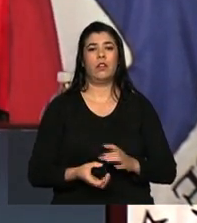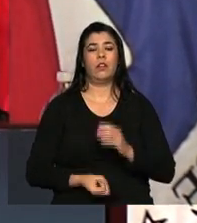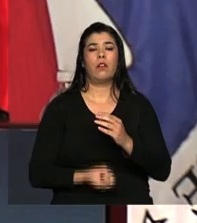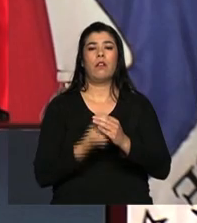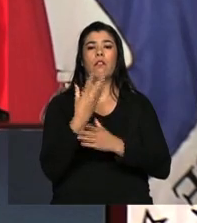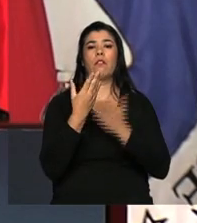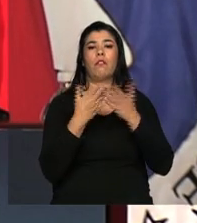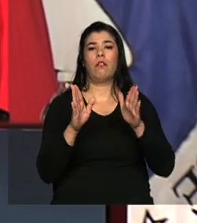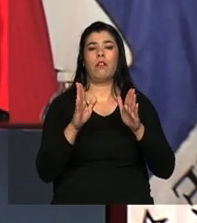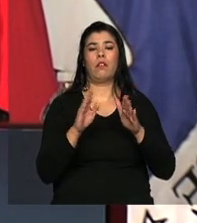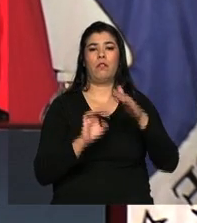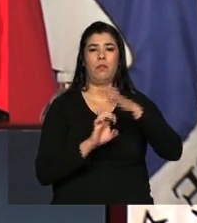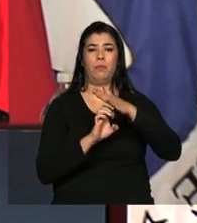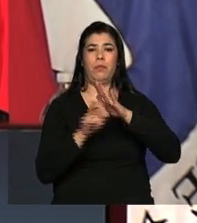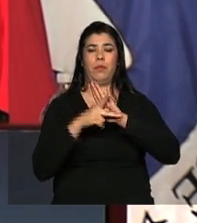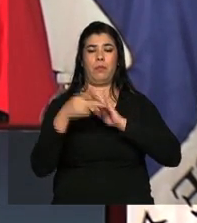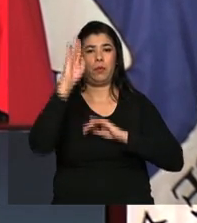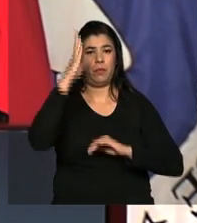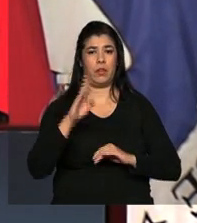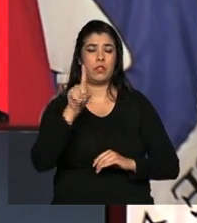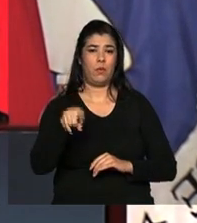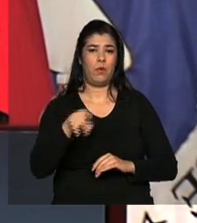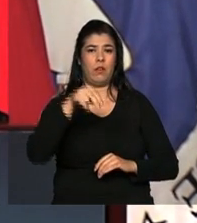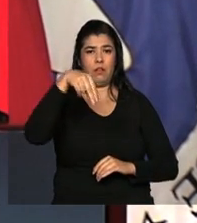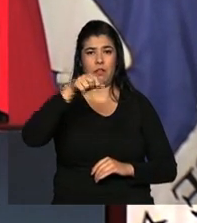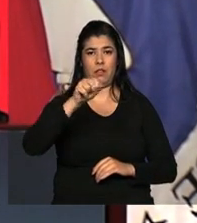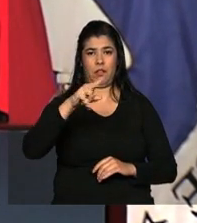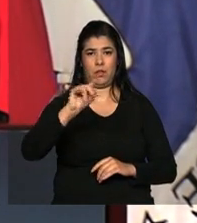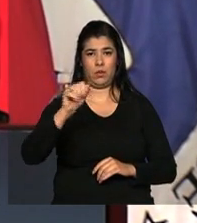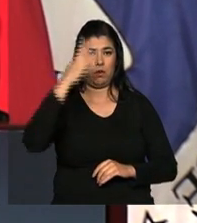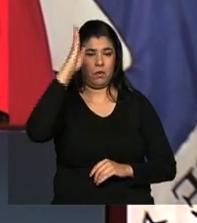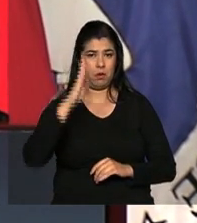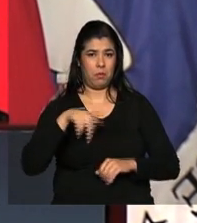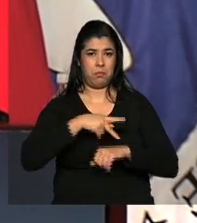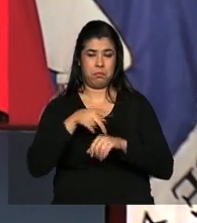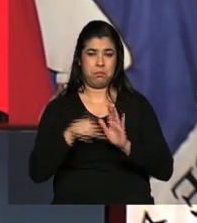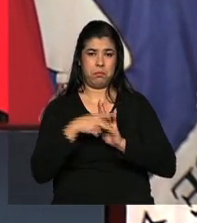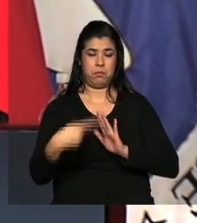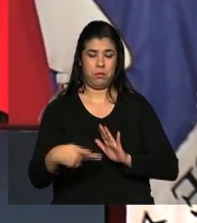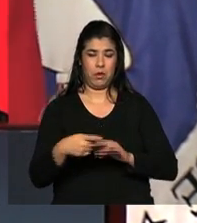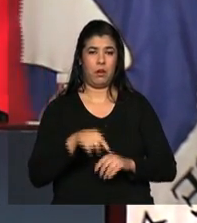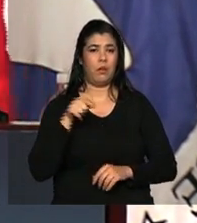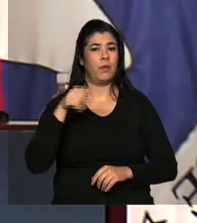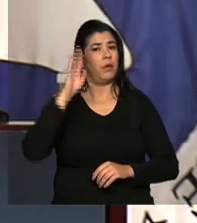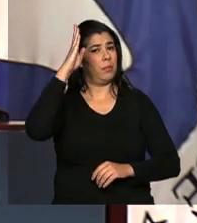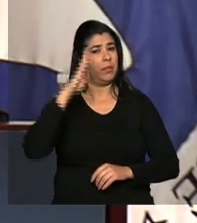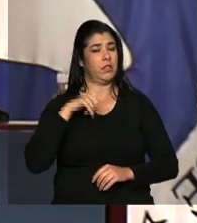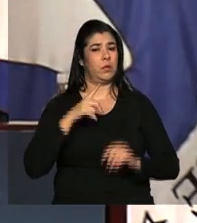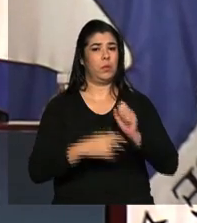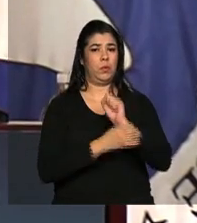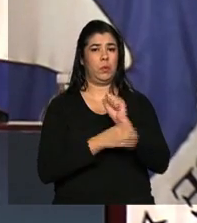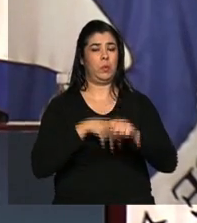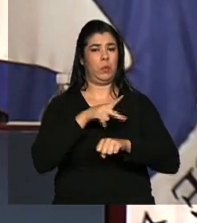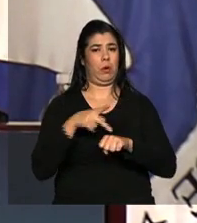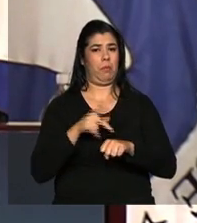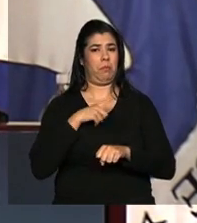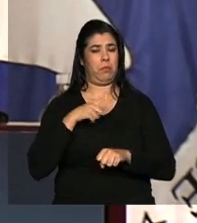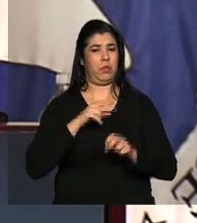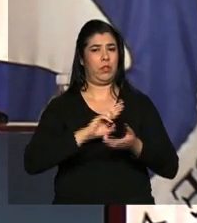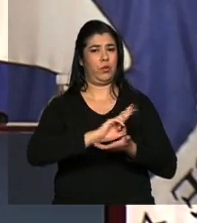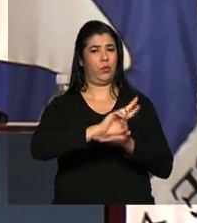Brasil. O Brasil é uma opção segura, é uma opção atraente, oferecendo